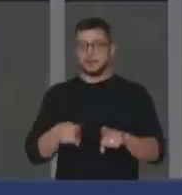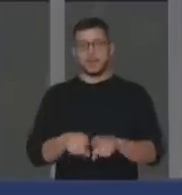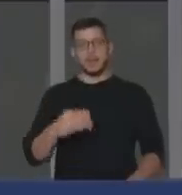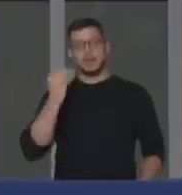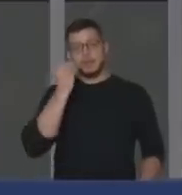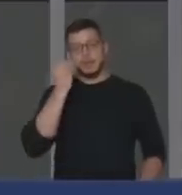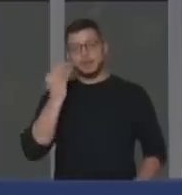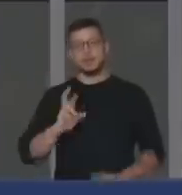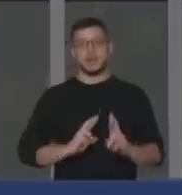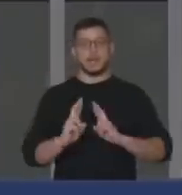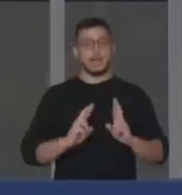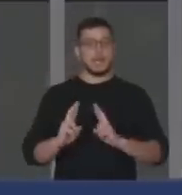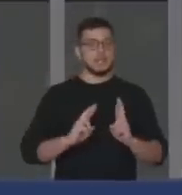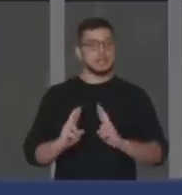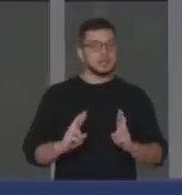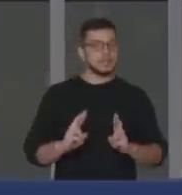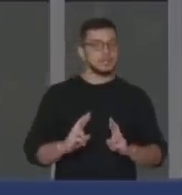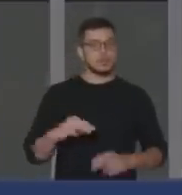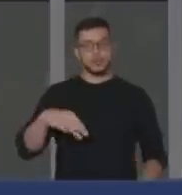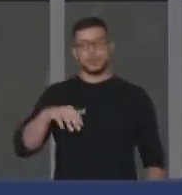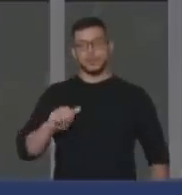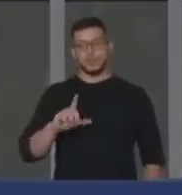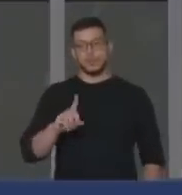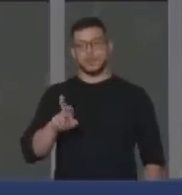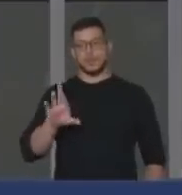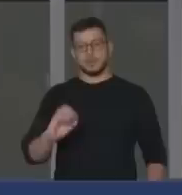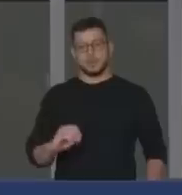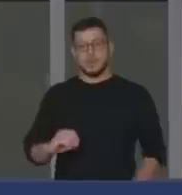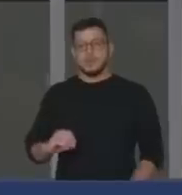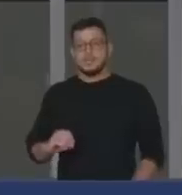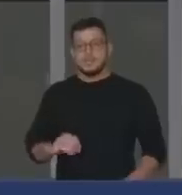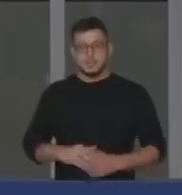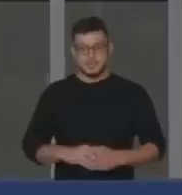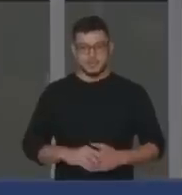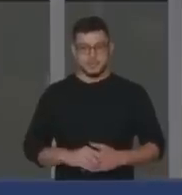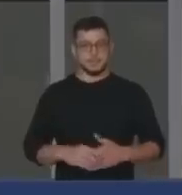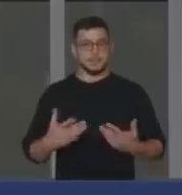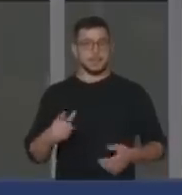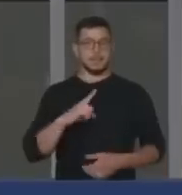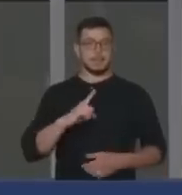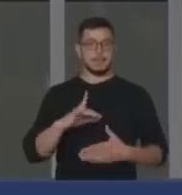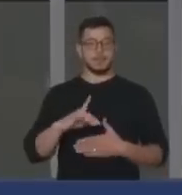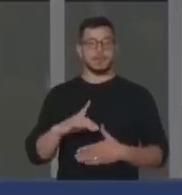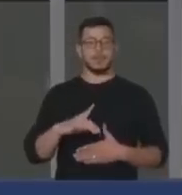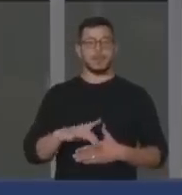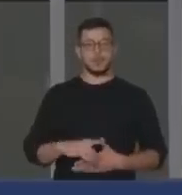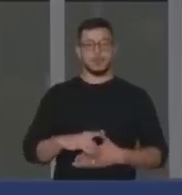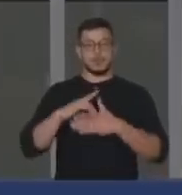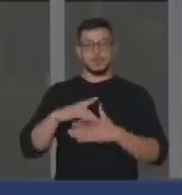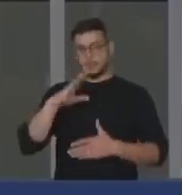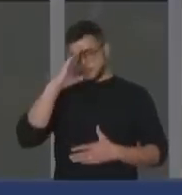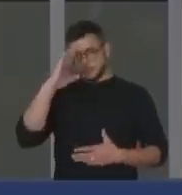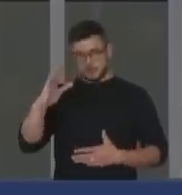diplomáticas com o narco-ditador Maduro, cujo braço direito, Diosdado Cabello, é o chefe do maior cartel de drogas da Venezuela.